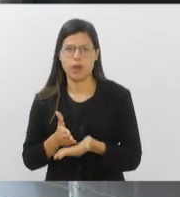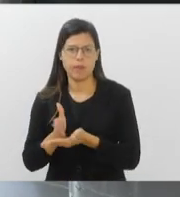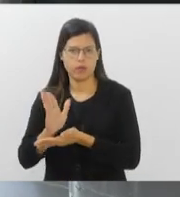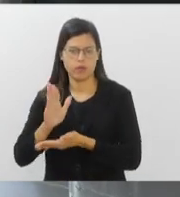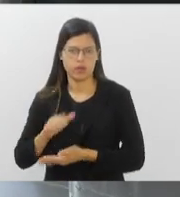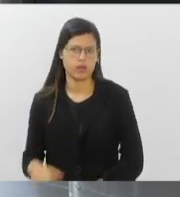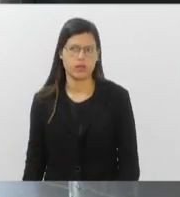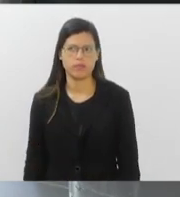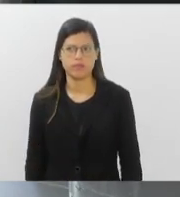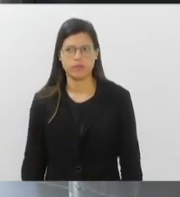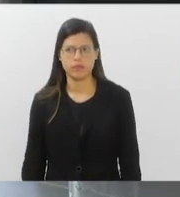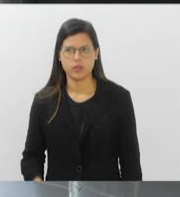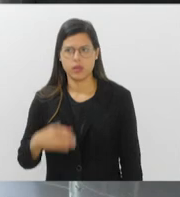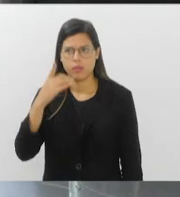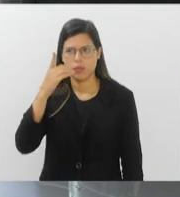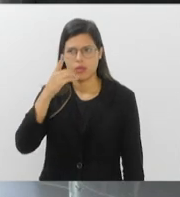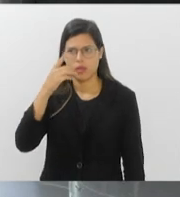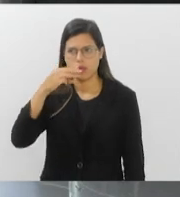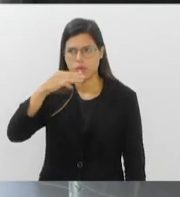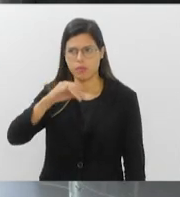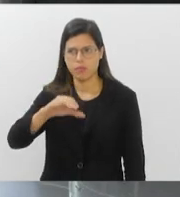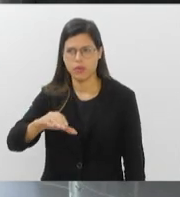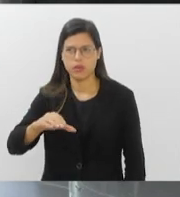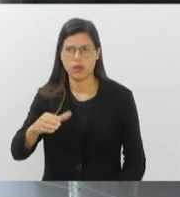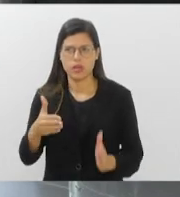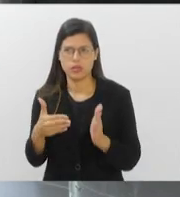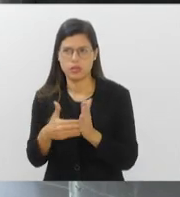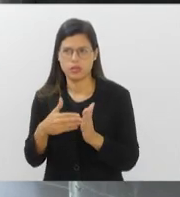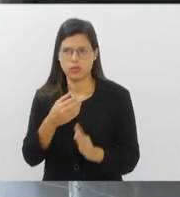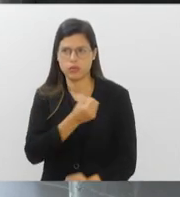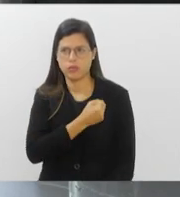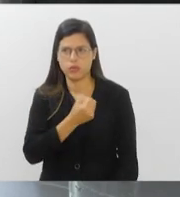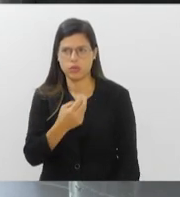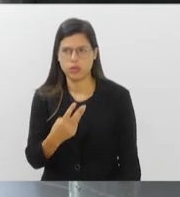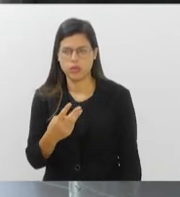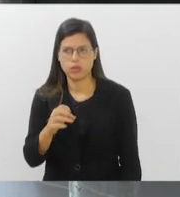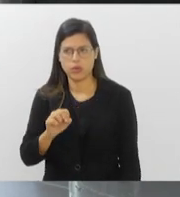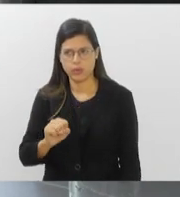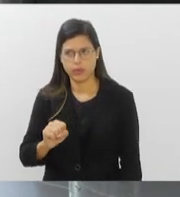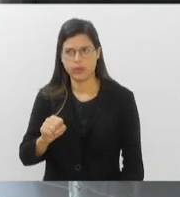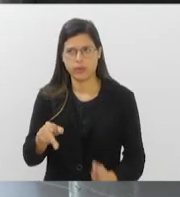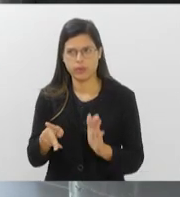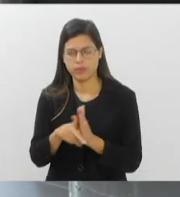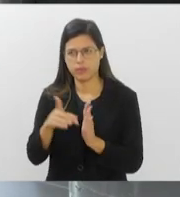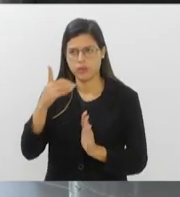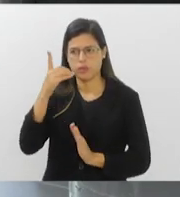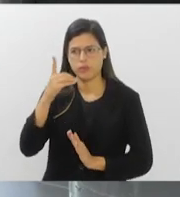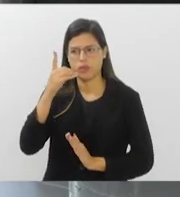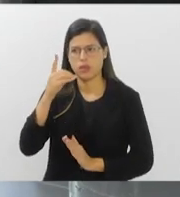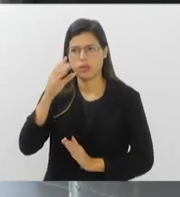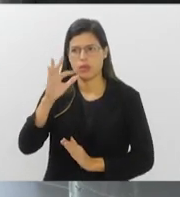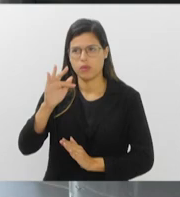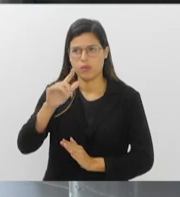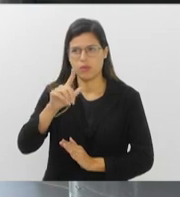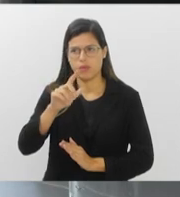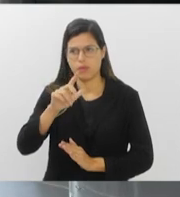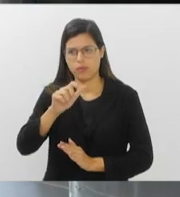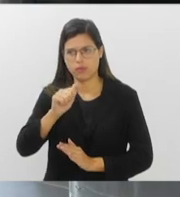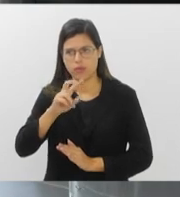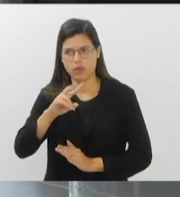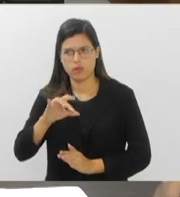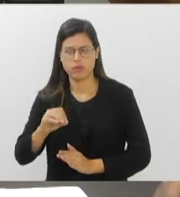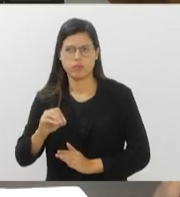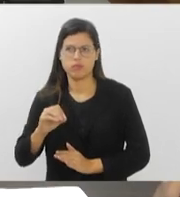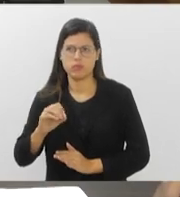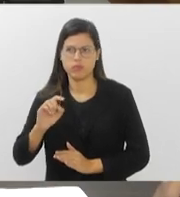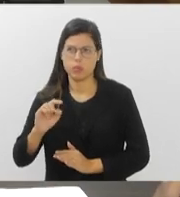aprovado. Deputado Mink, eu vou até o 38, que é um projeto do deputado Serafini. Depois inverto a pauta e chamo de Vossa Excelência. Presidente, que